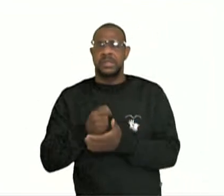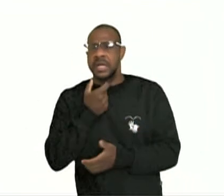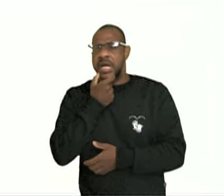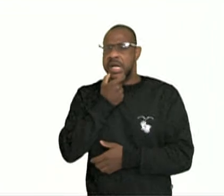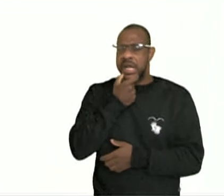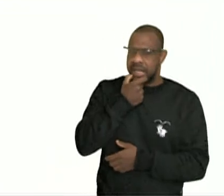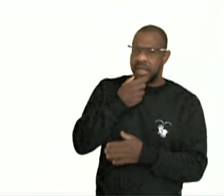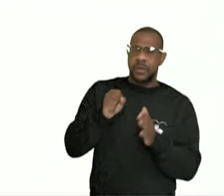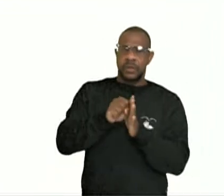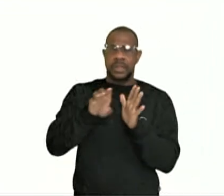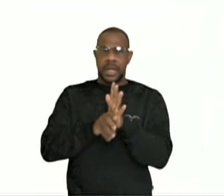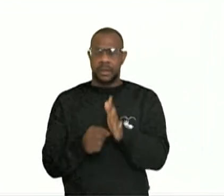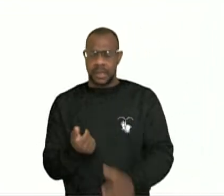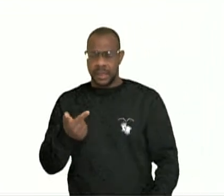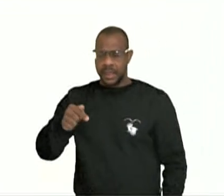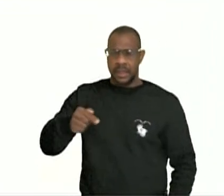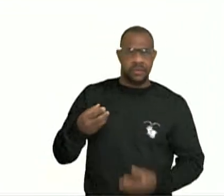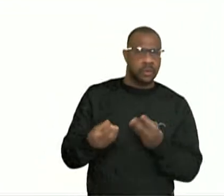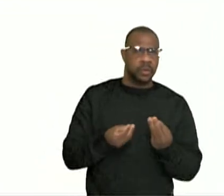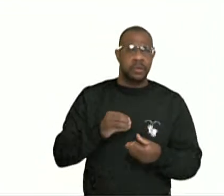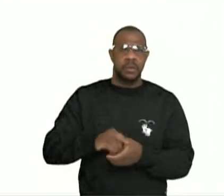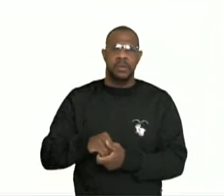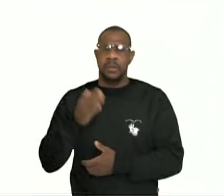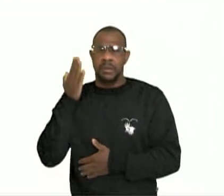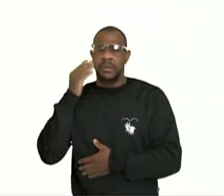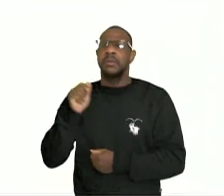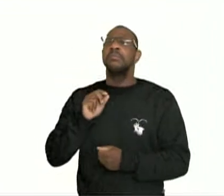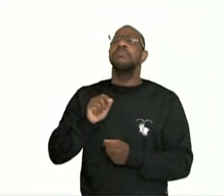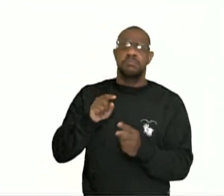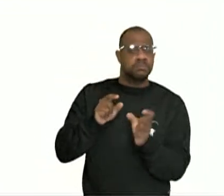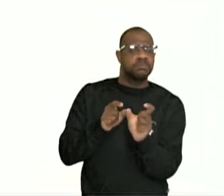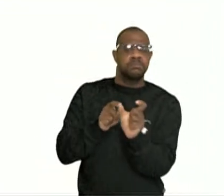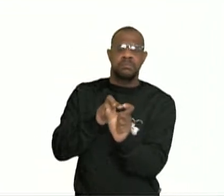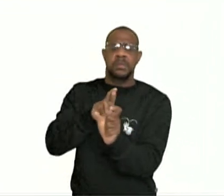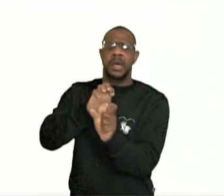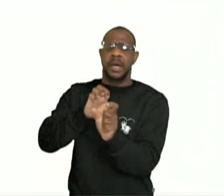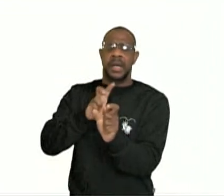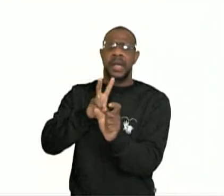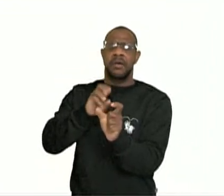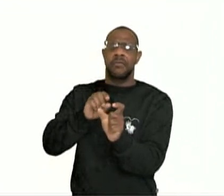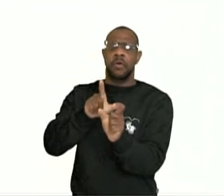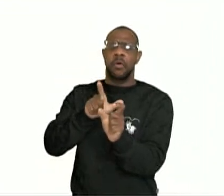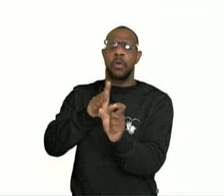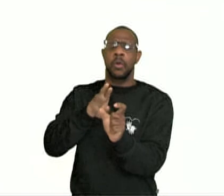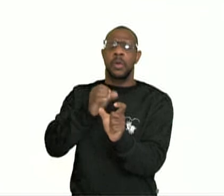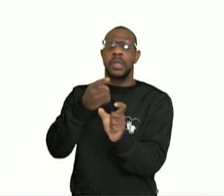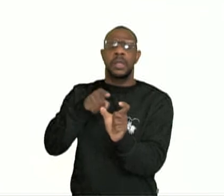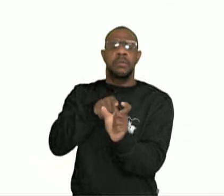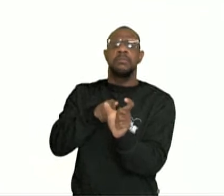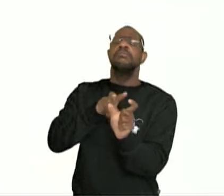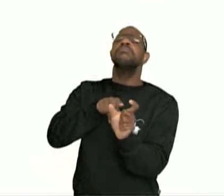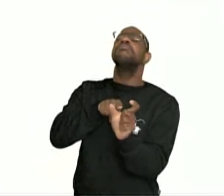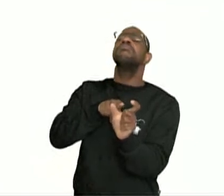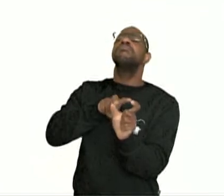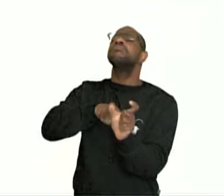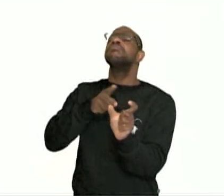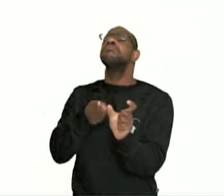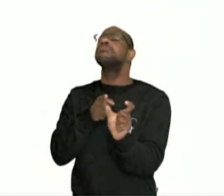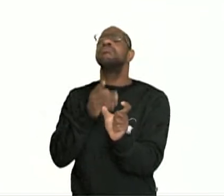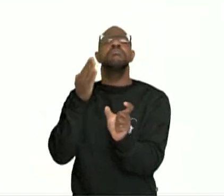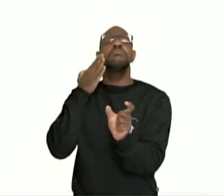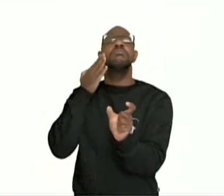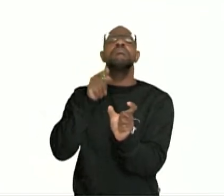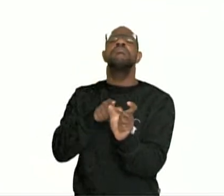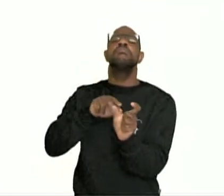século XVII. Então aqui, ó, você sabe o que significa a palavra revolução, né? Já pensou sobre ela,